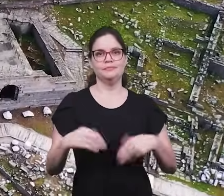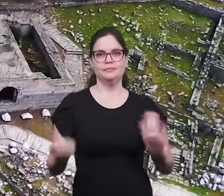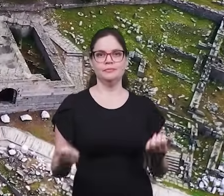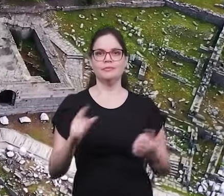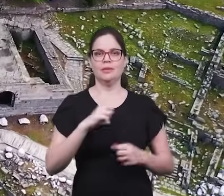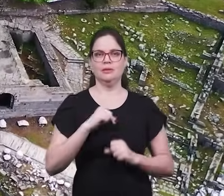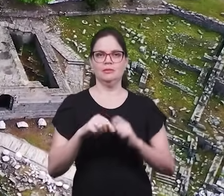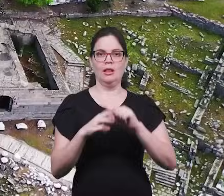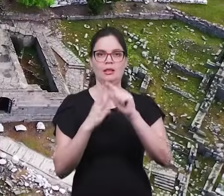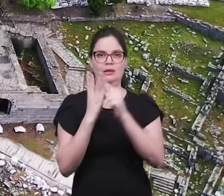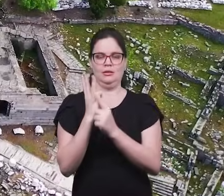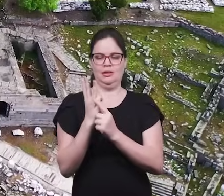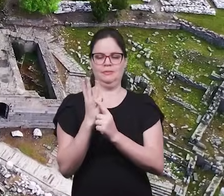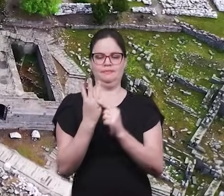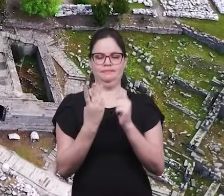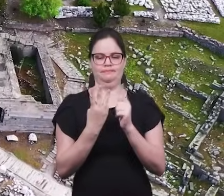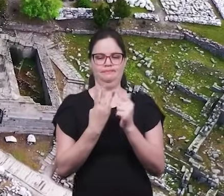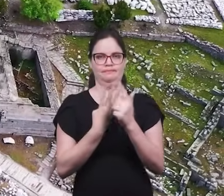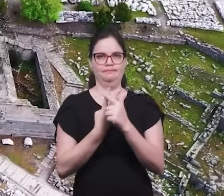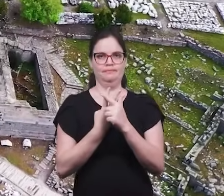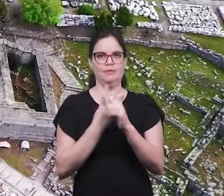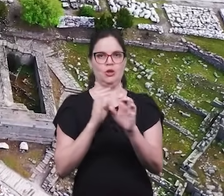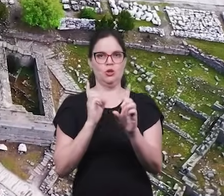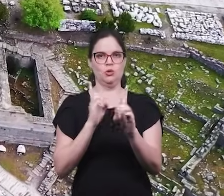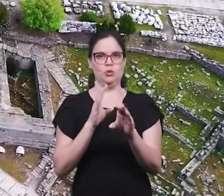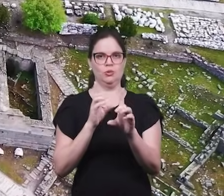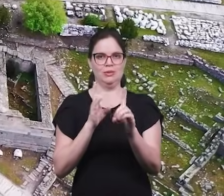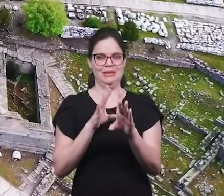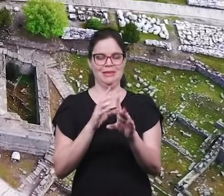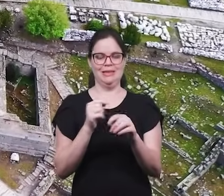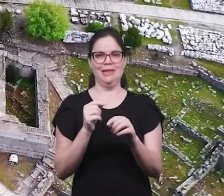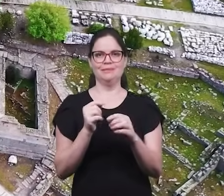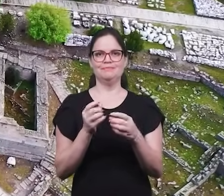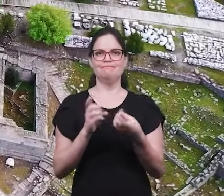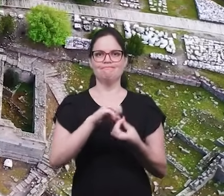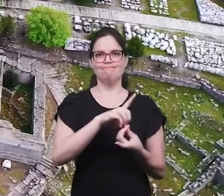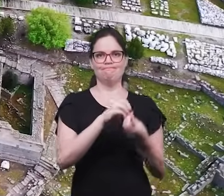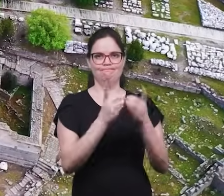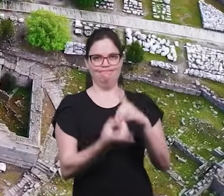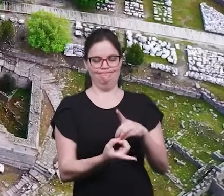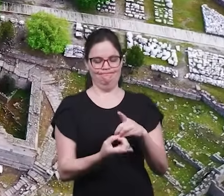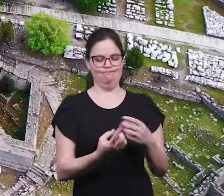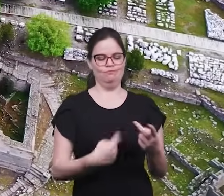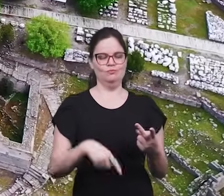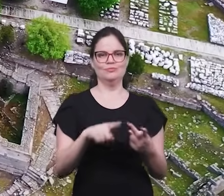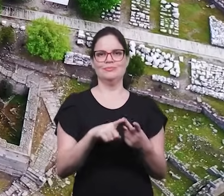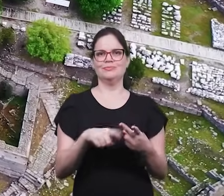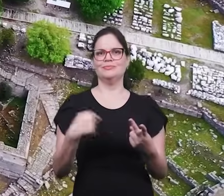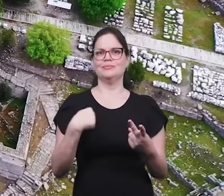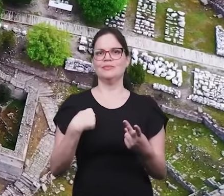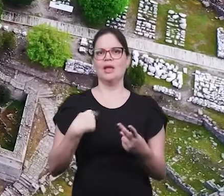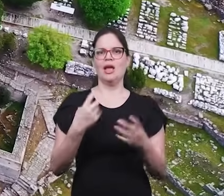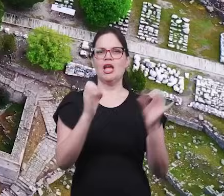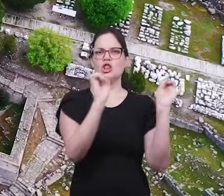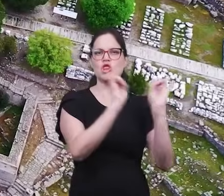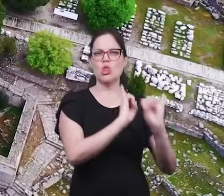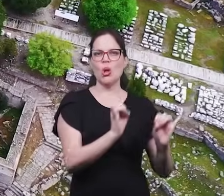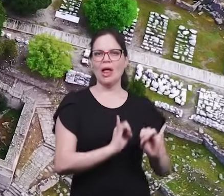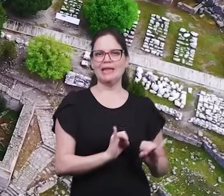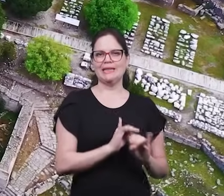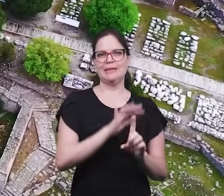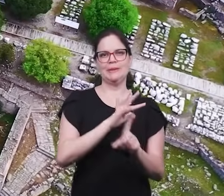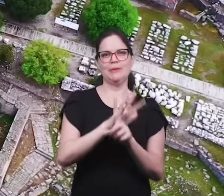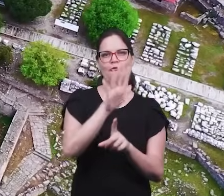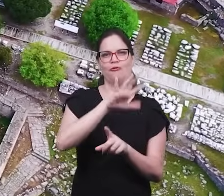maligno. E a doutrina, então veja os 3 elementos: a doutrina